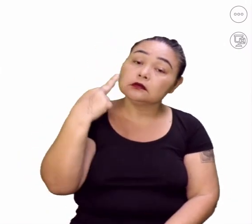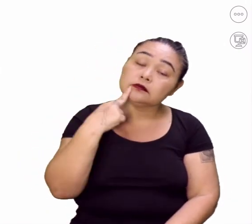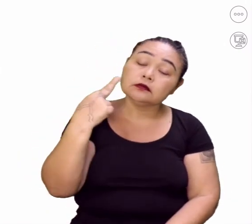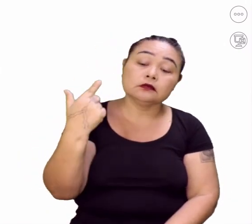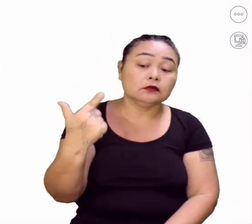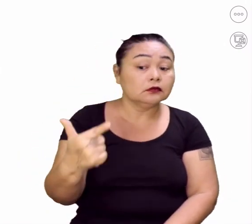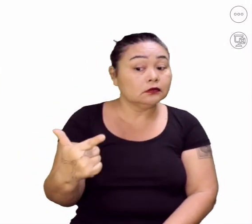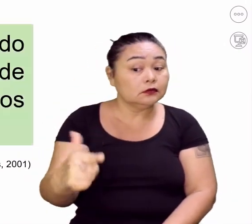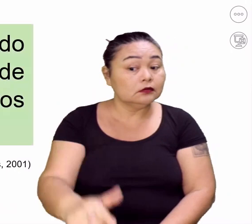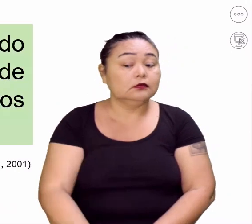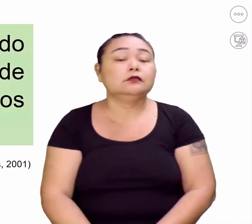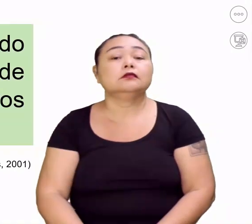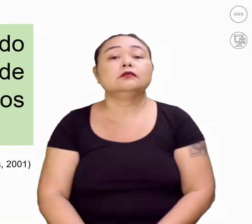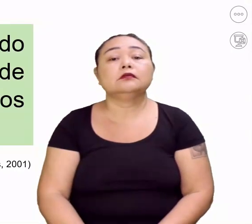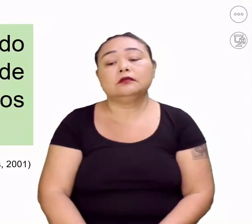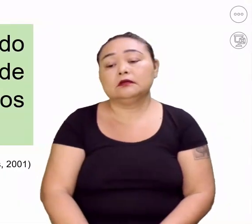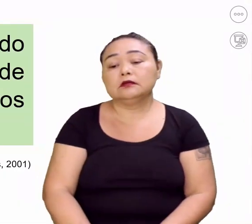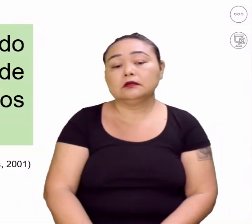lá.